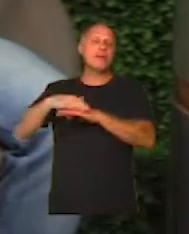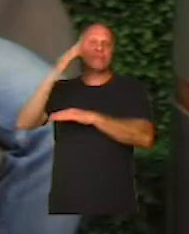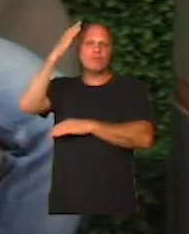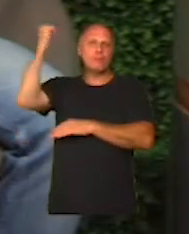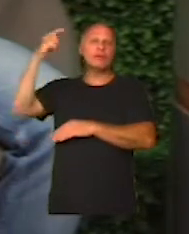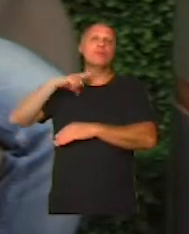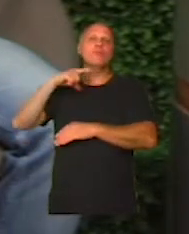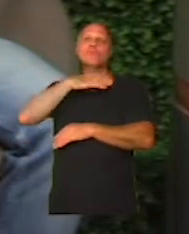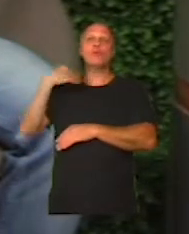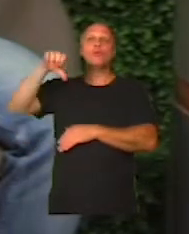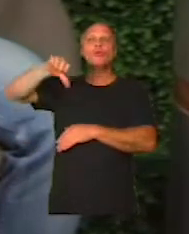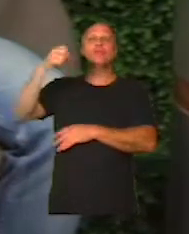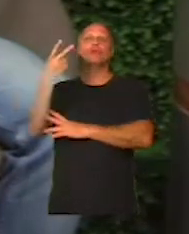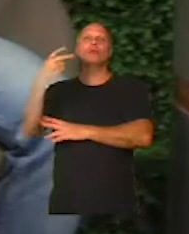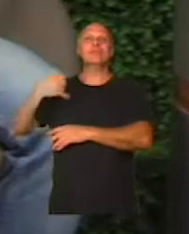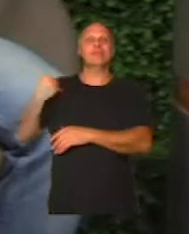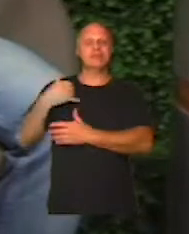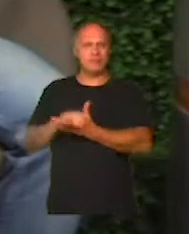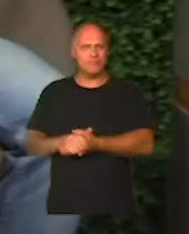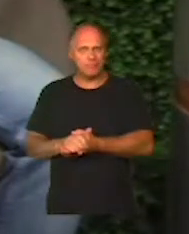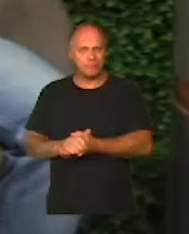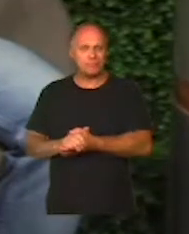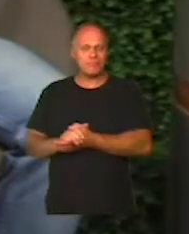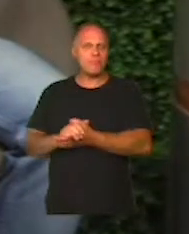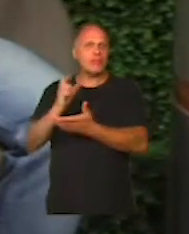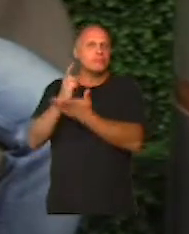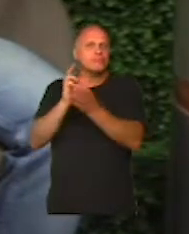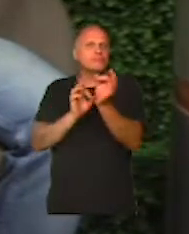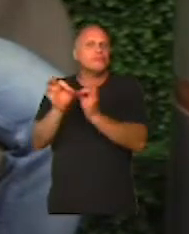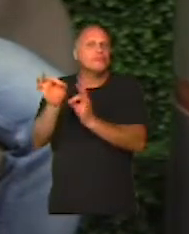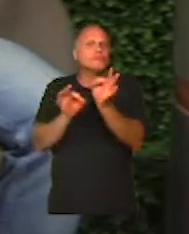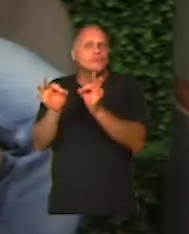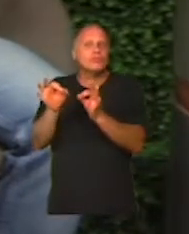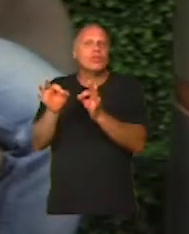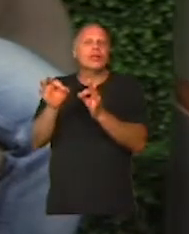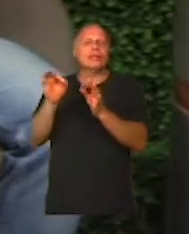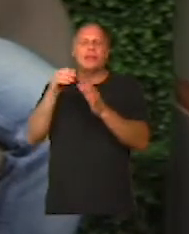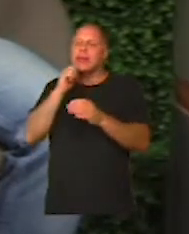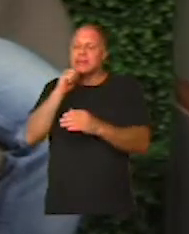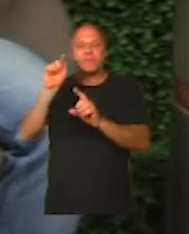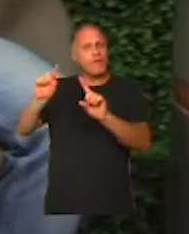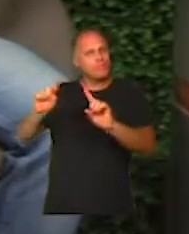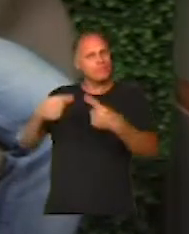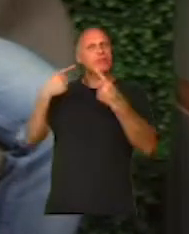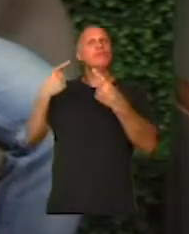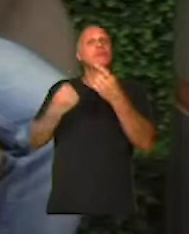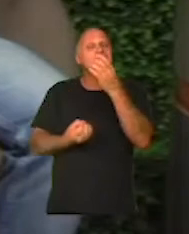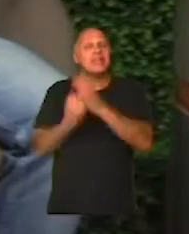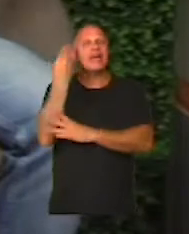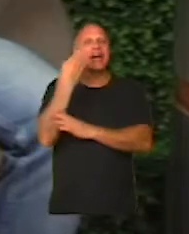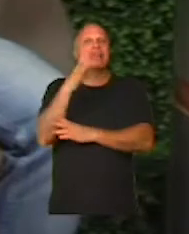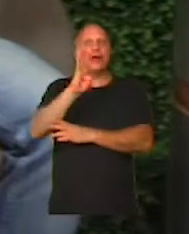com 90 e poucos anos. Mas para mim foi um marco, eu sempre sonhava em montar Bodas de Sangue. E foi um desafio tu montar Bodas de Sangue